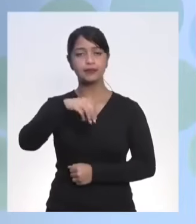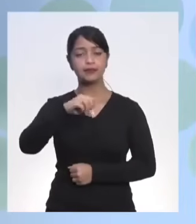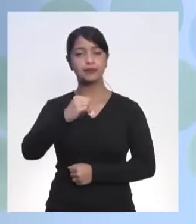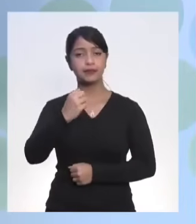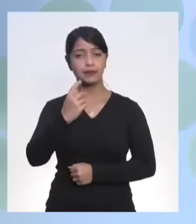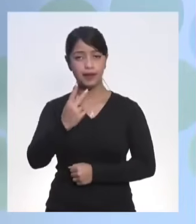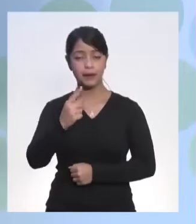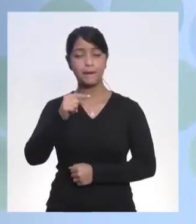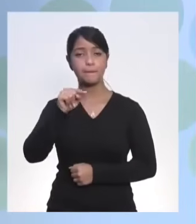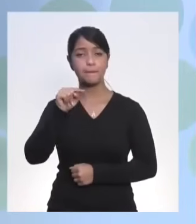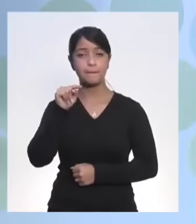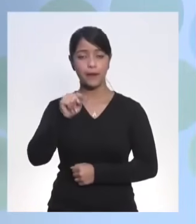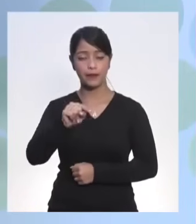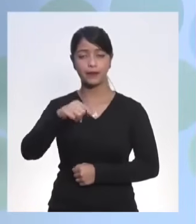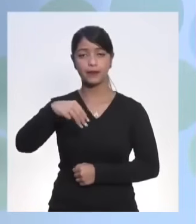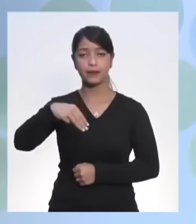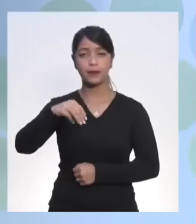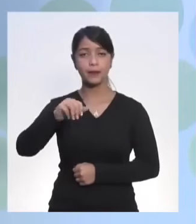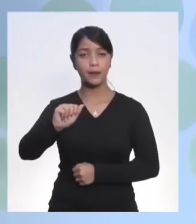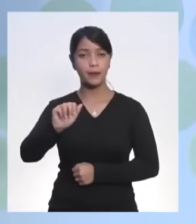cmsp.mat, né? Então,